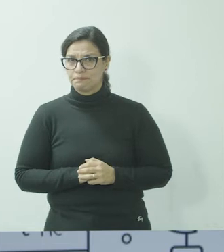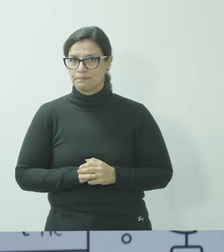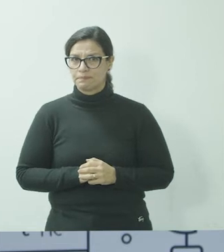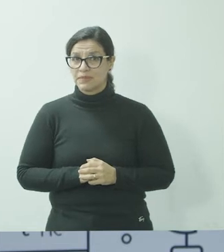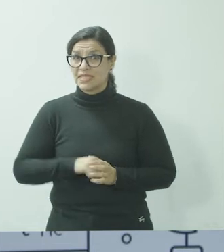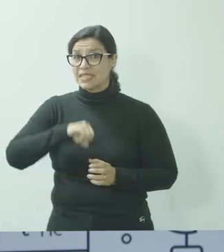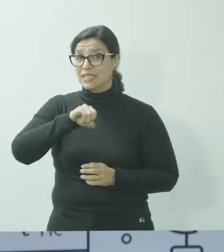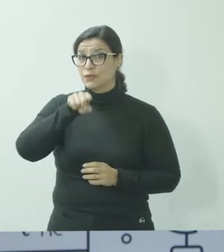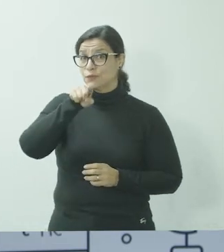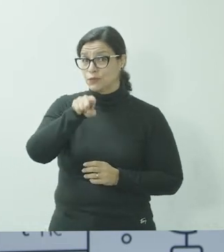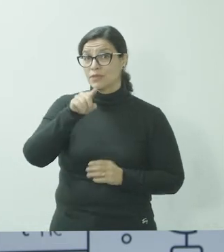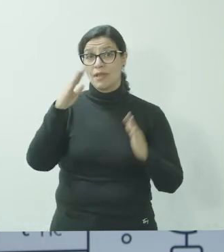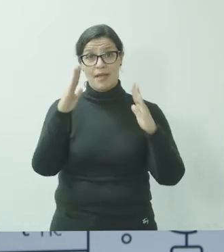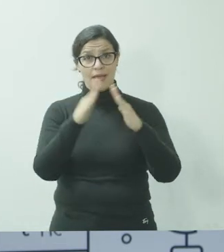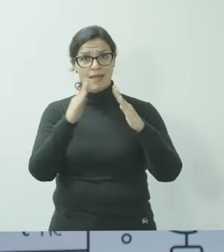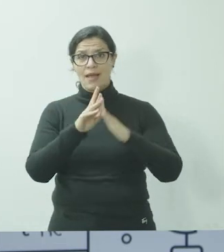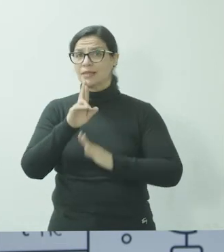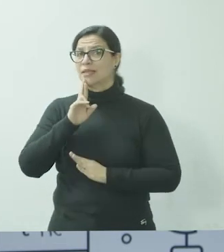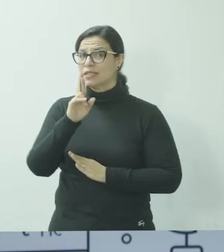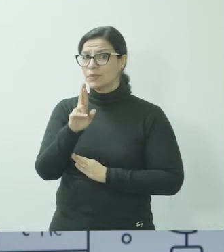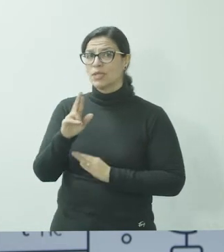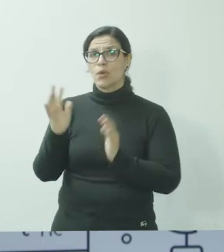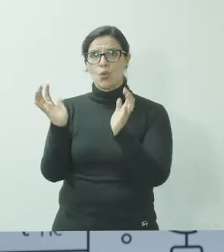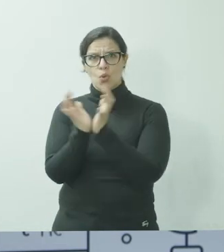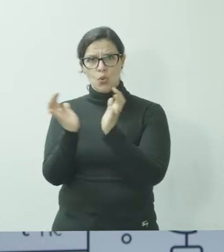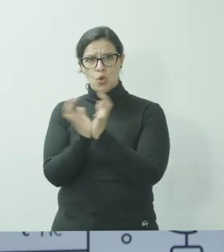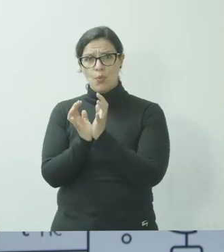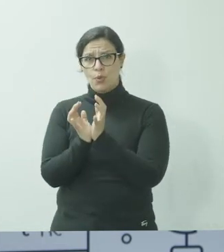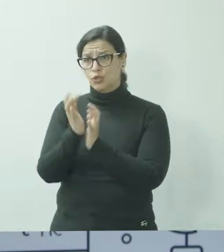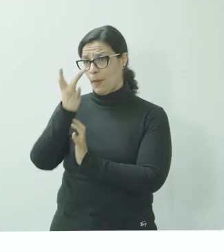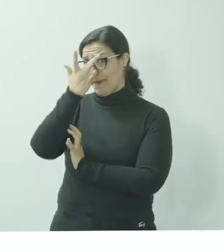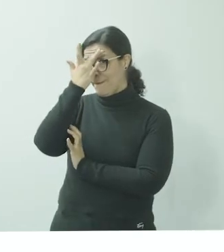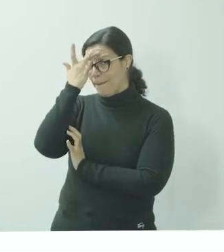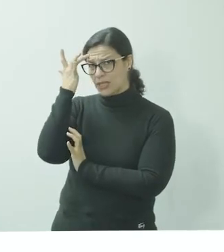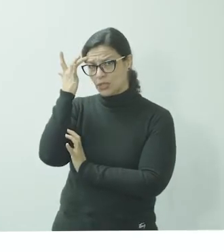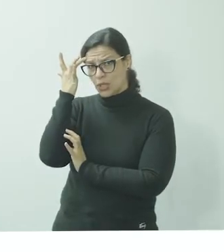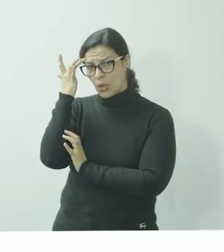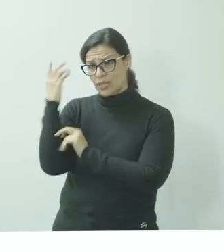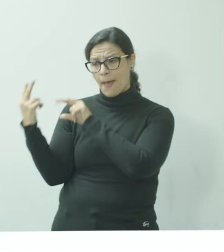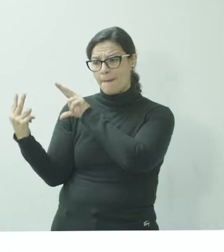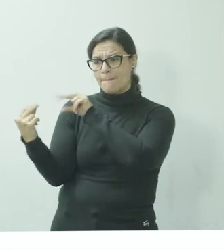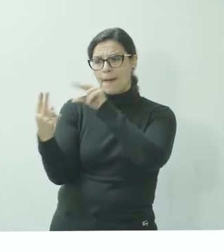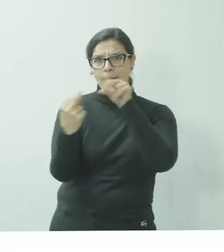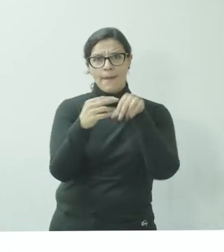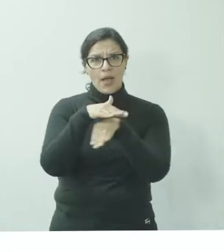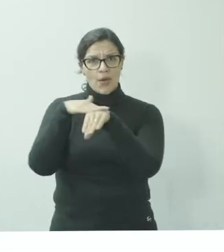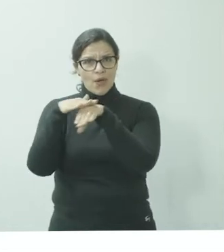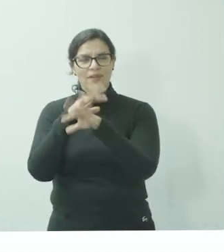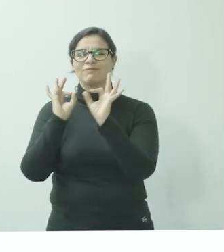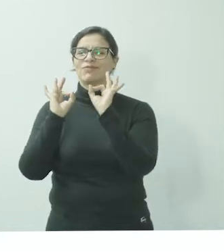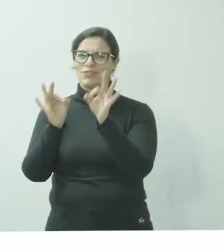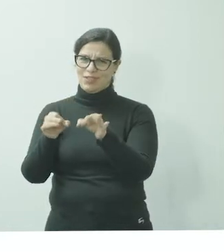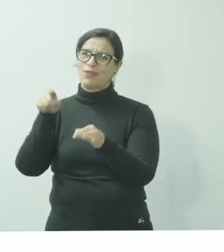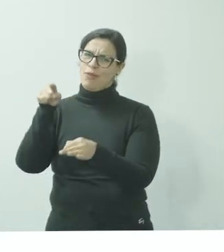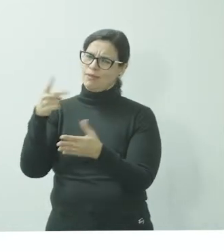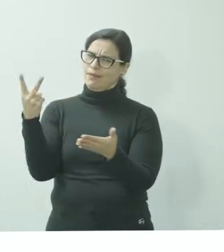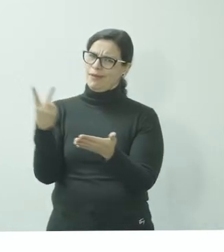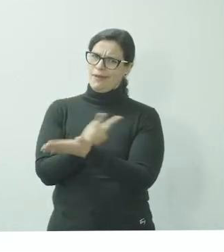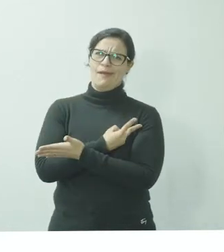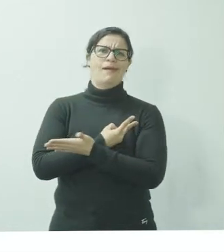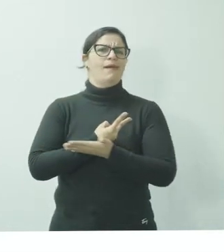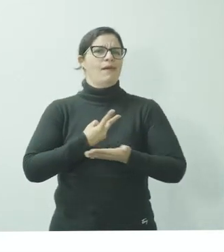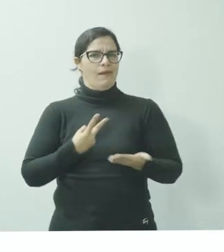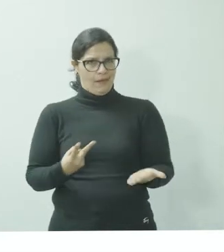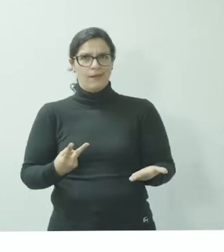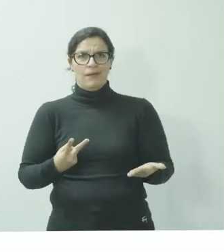se você aí de casa respondeu que é o grupo de pessoas que conversam Está correto né Não